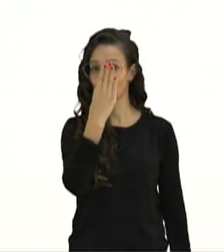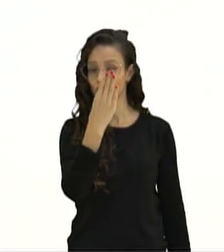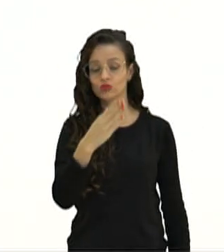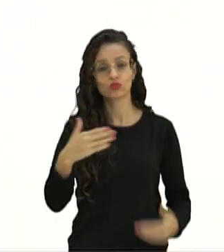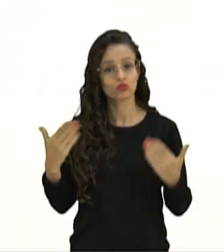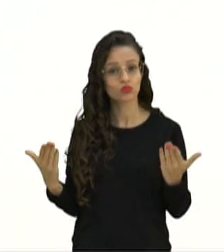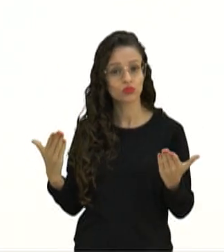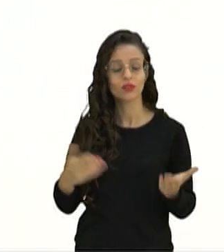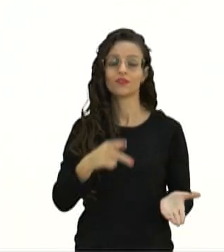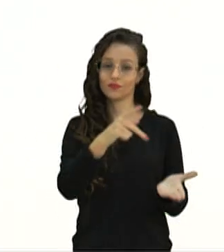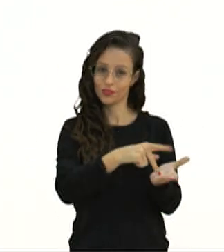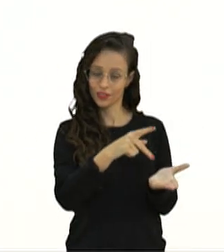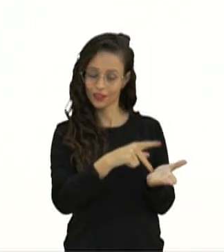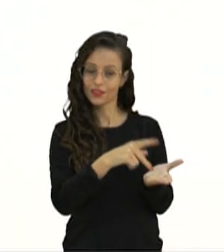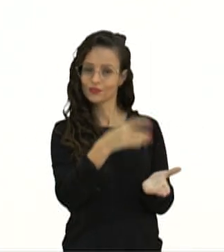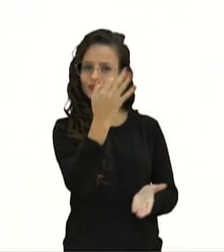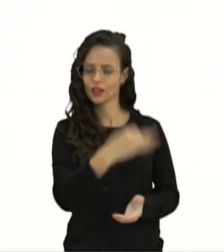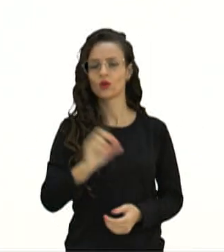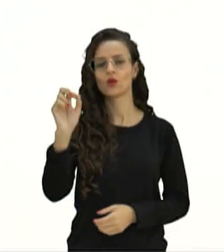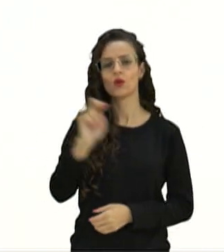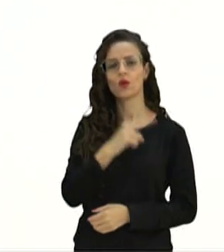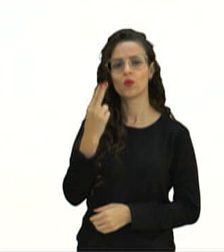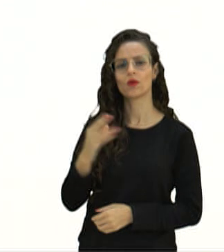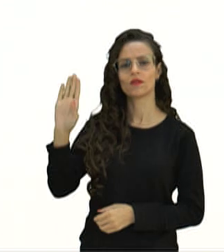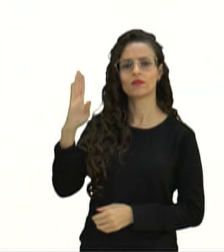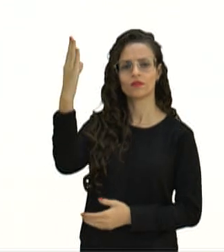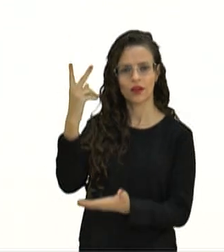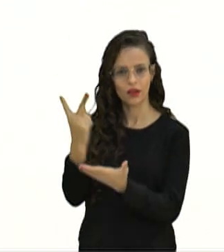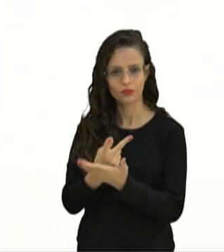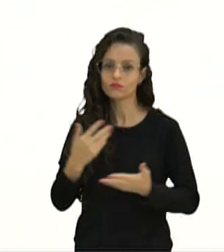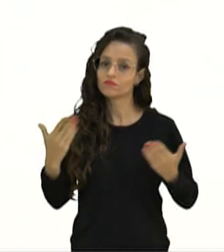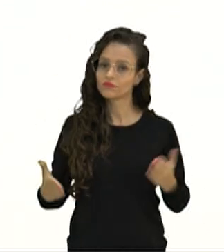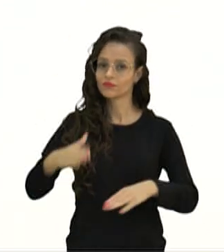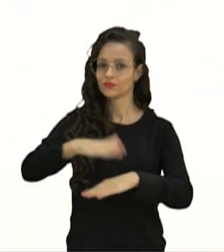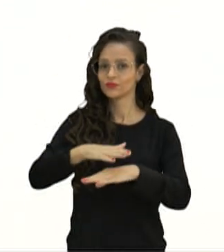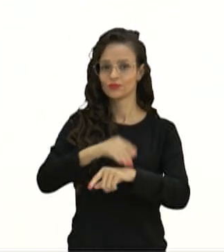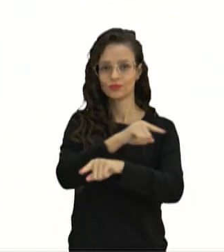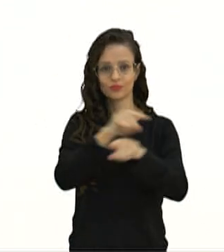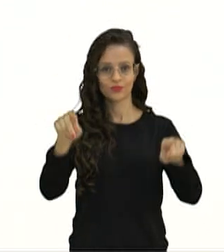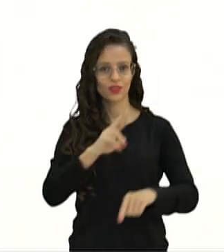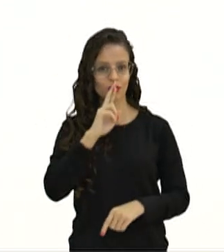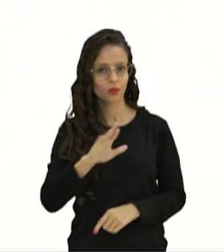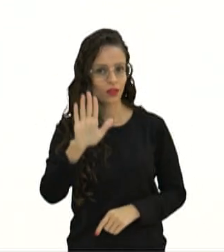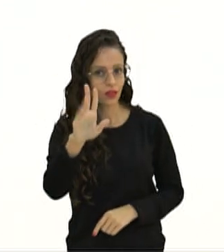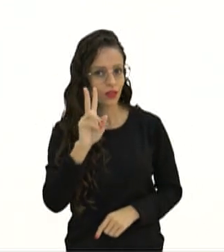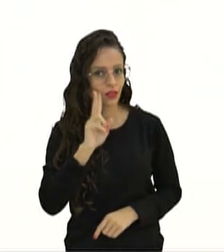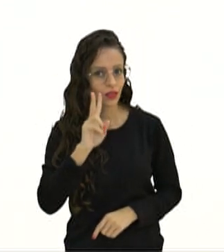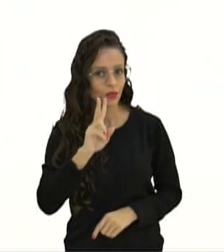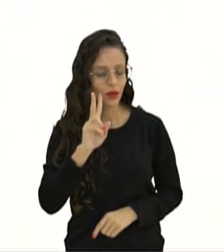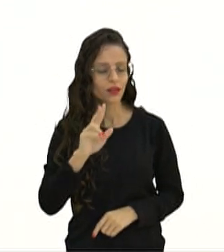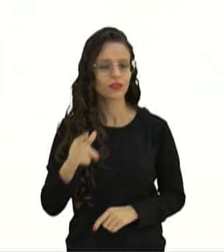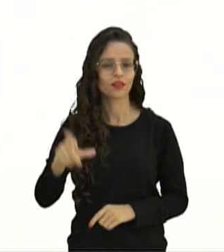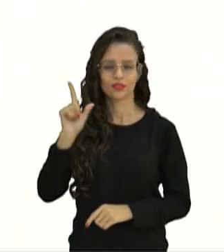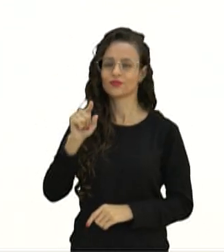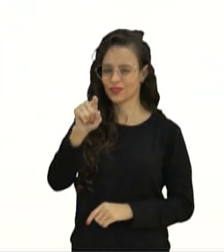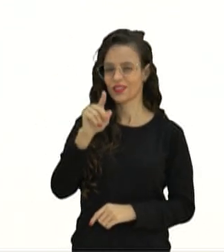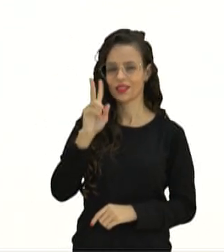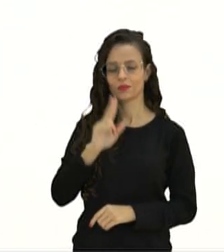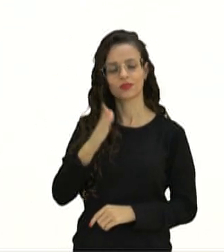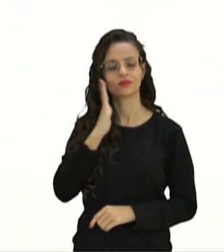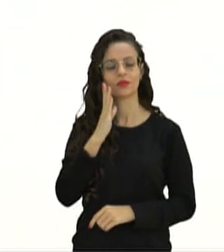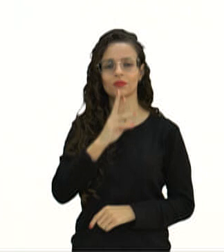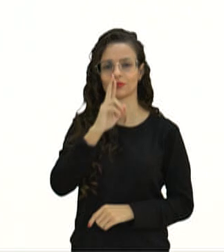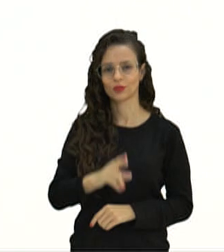Ela é correta? Verdadeira, né? Ou ela é falsa? Agora é vocês, gente. Só lembrar o que eu falei aí há 2 minutos que vocês já vão